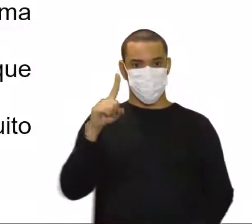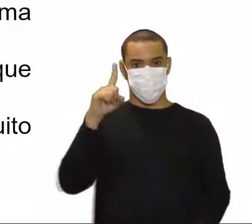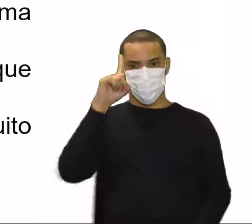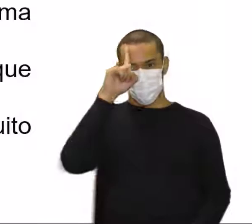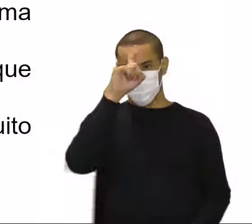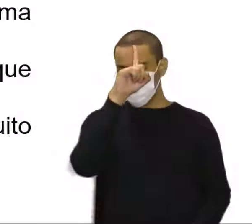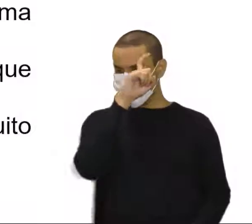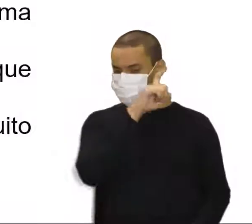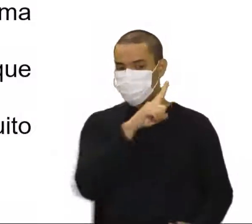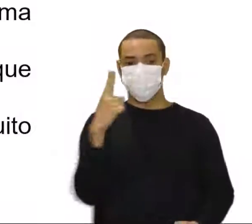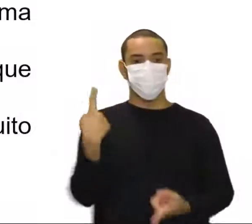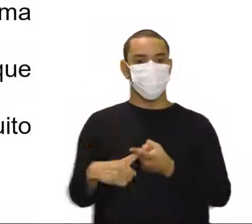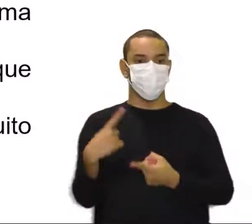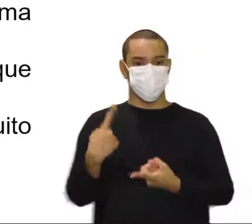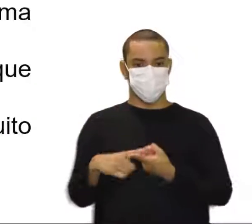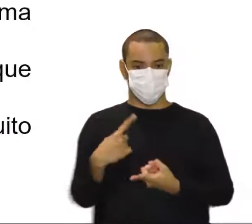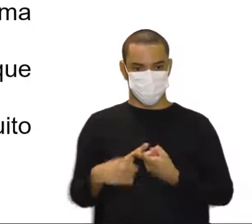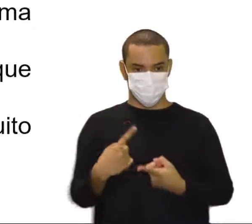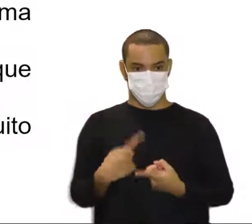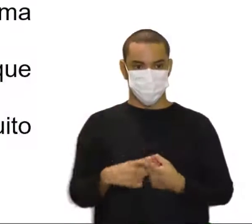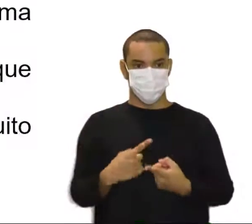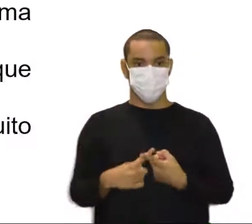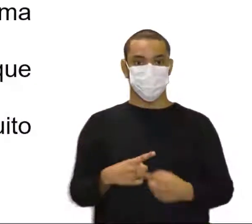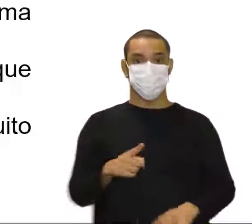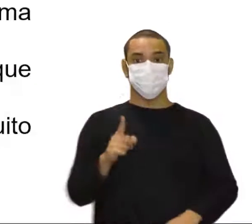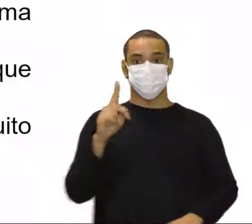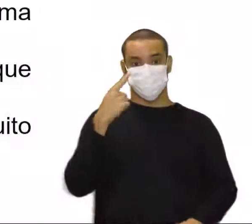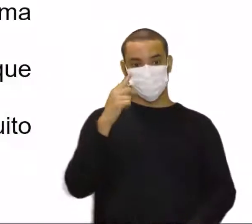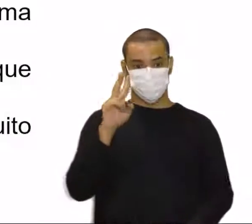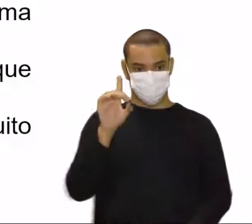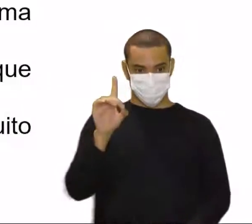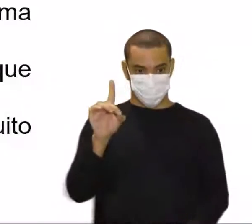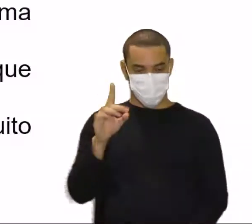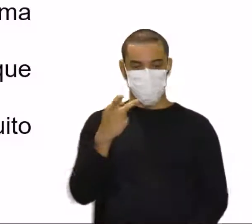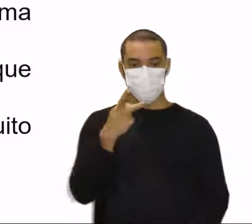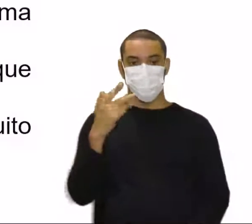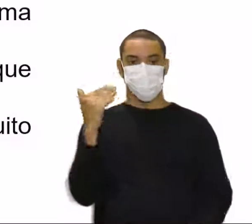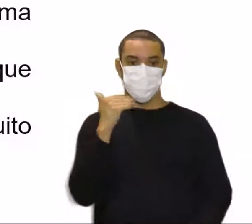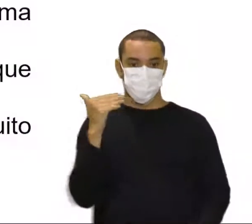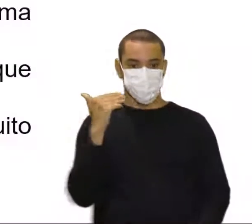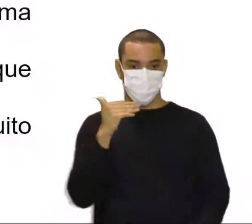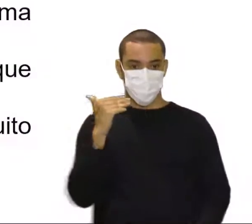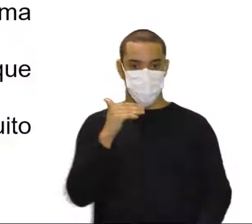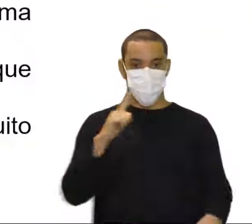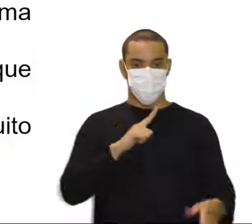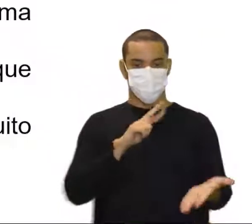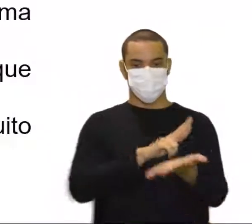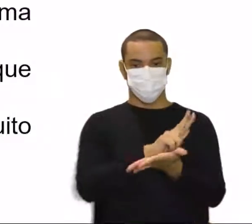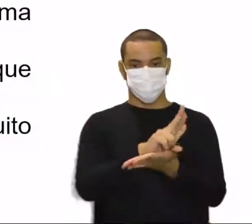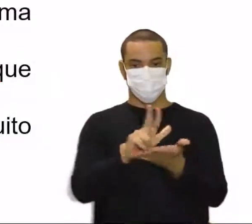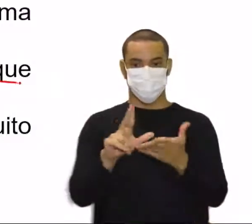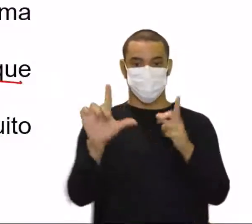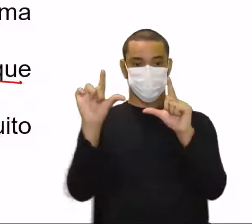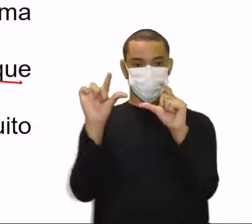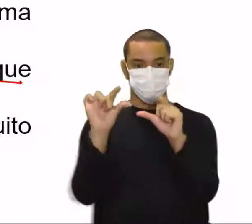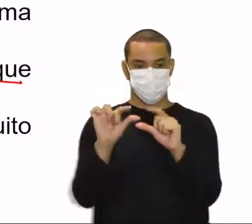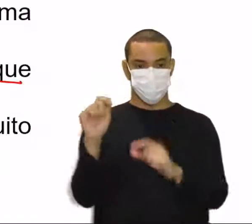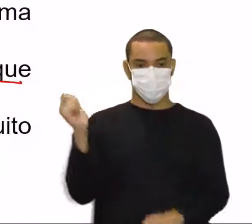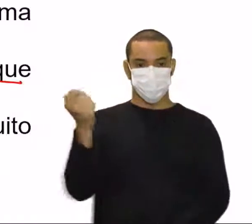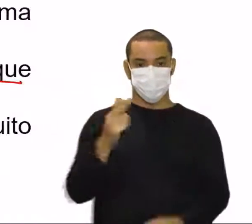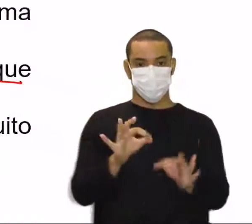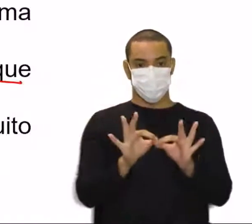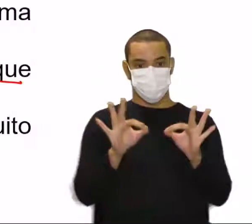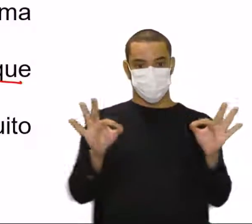detectar. Por quê? Nesse caso aqui. E aqui nós vamos ver o seguinte, a distorção é inúmeras vezes menor do